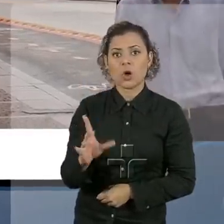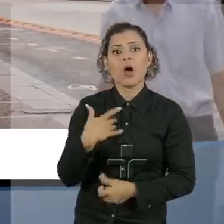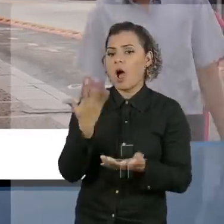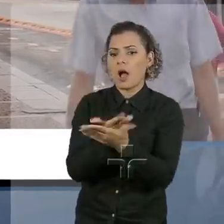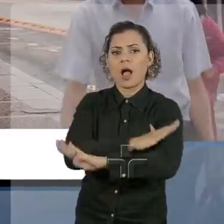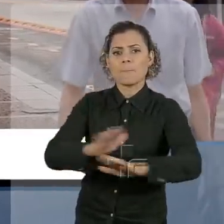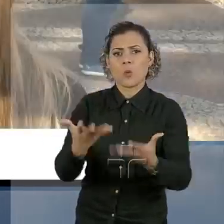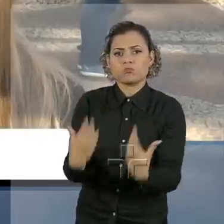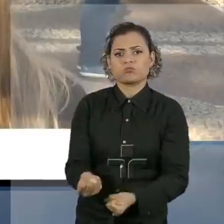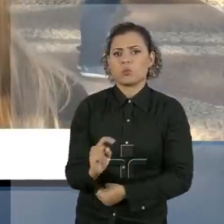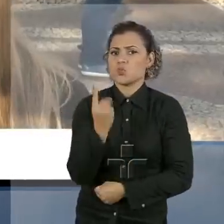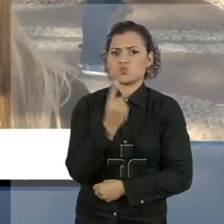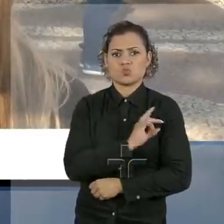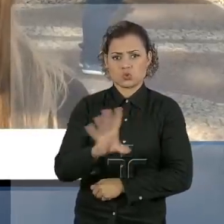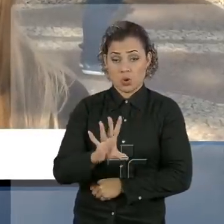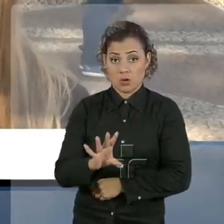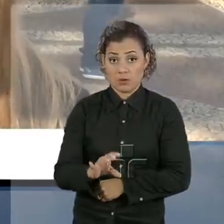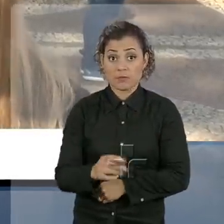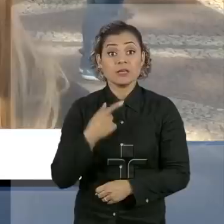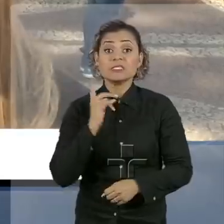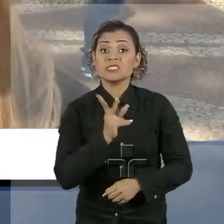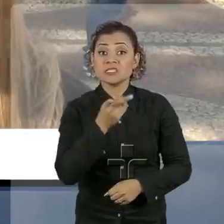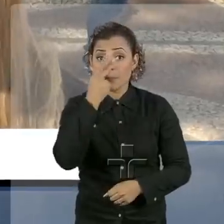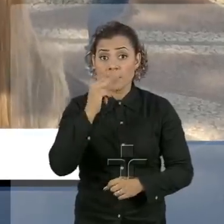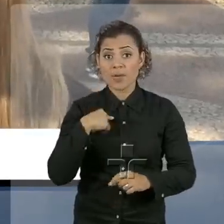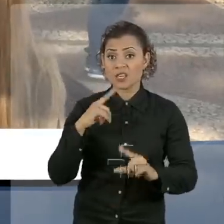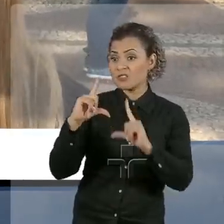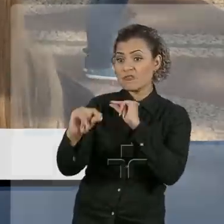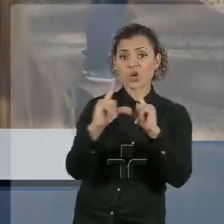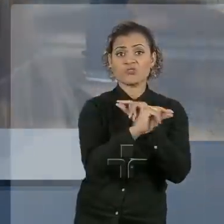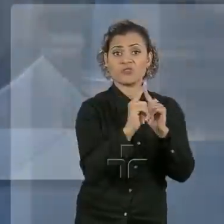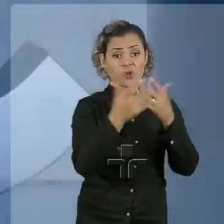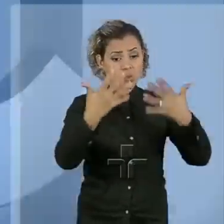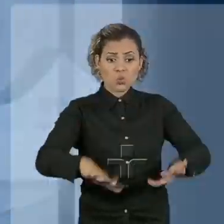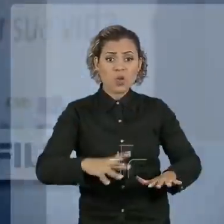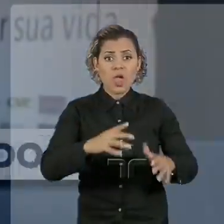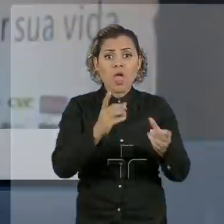ao casamento. Ele sempre fugir e não dar o divórcio.